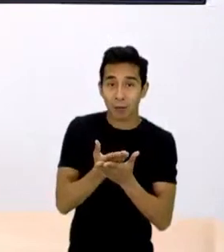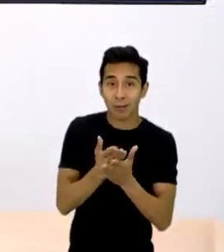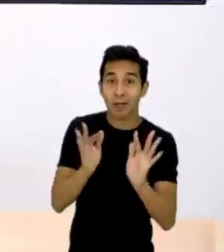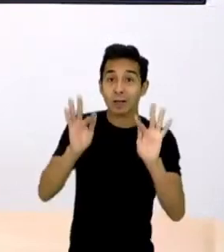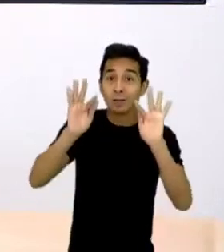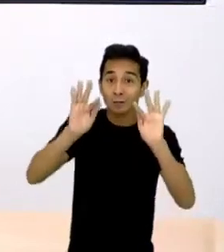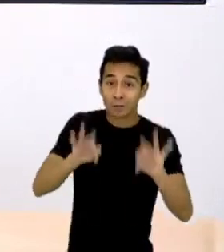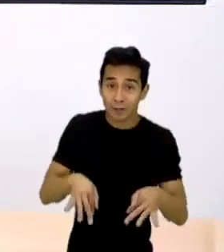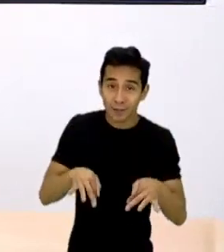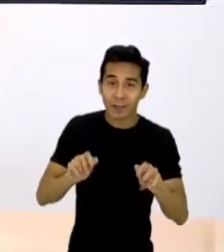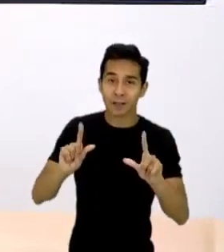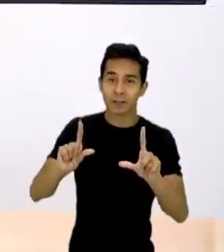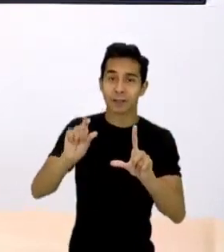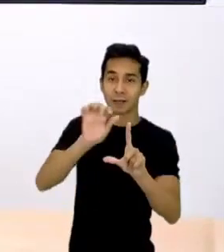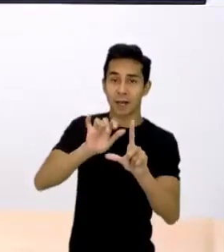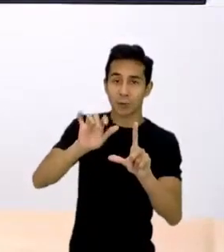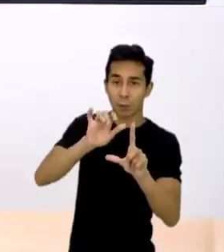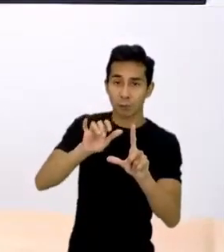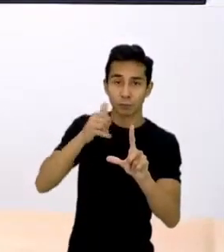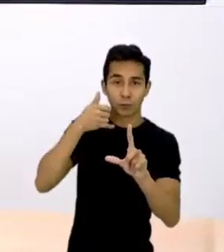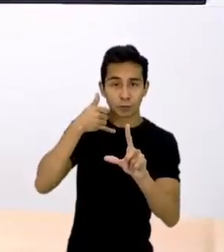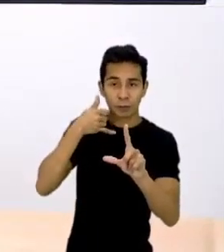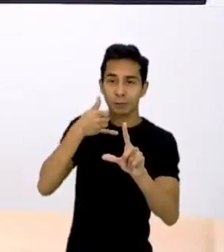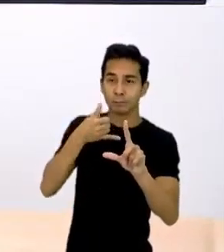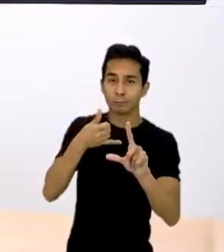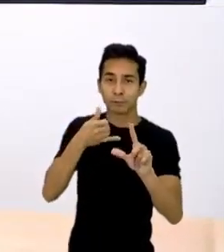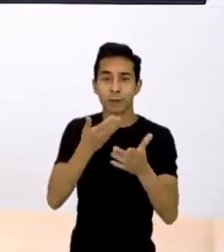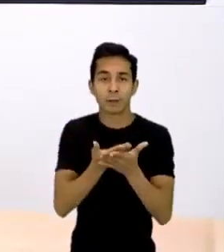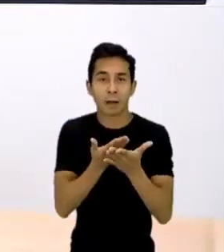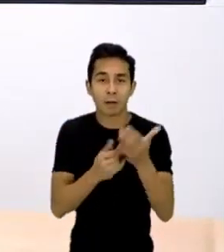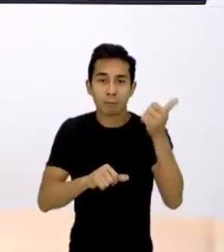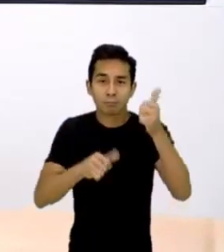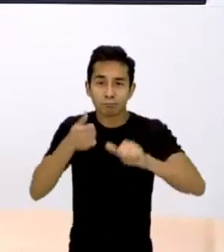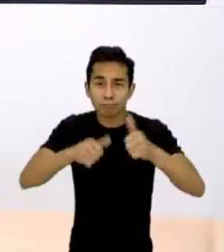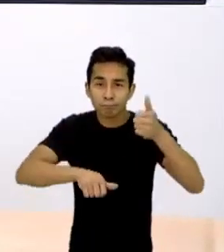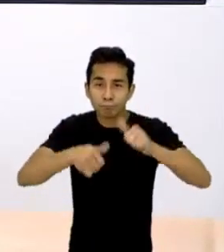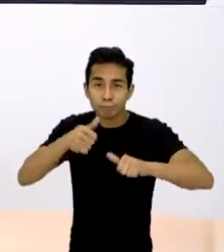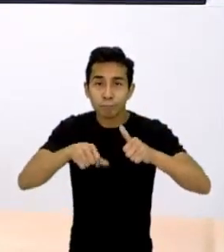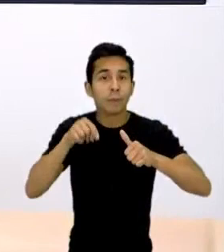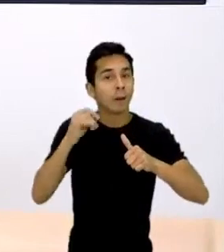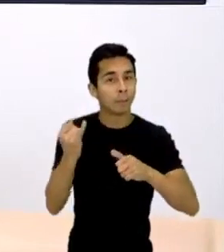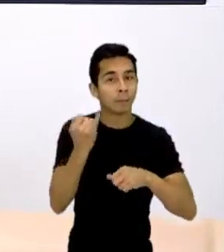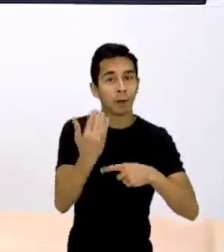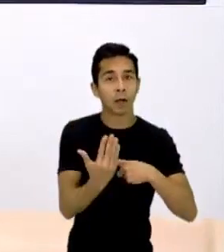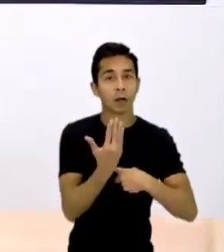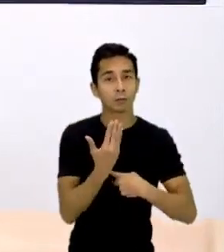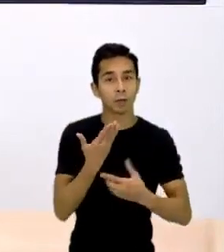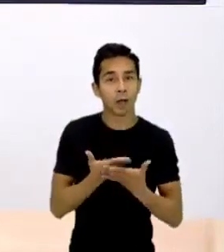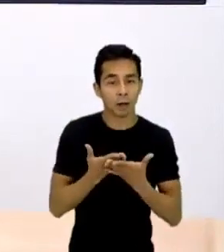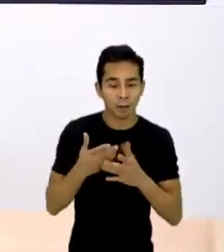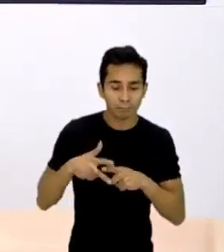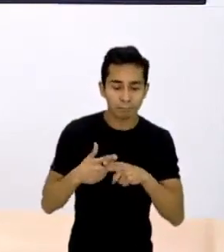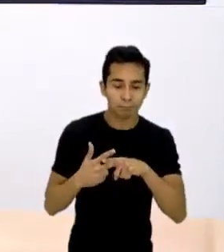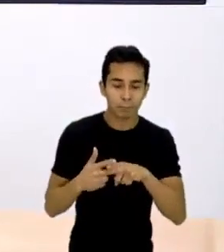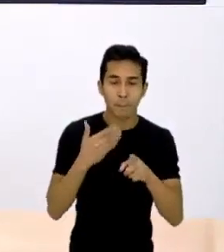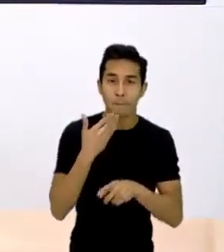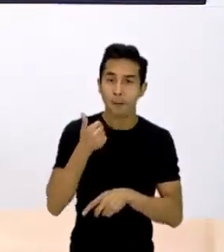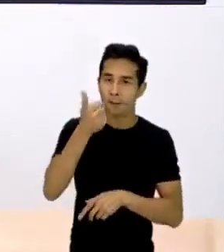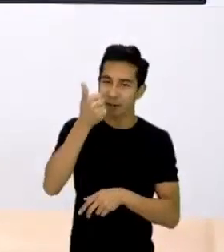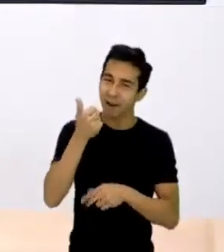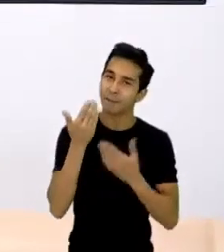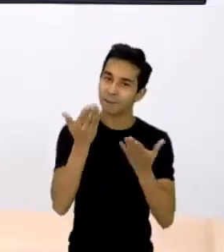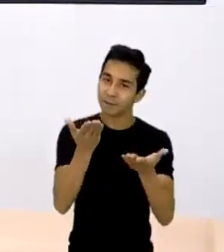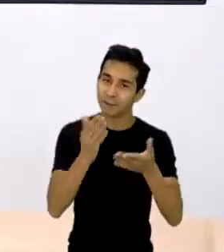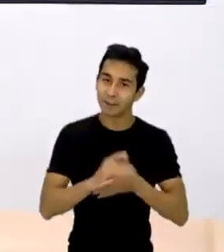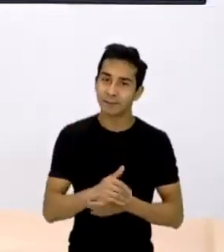tá certo? Essas avaliações são muito importantes pra gente aqui, para que a gente possa melhorar as aulas pra você, beleza?